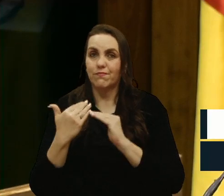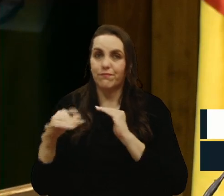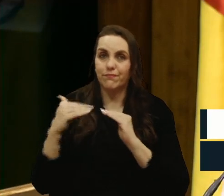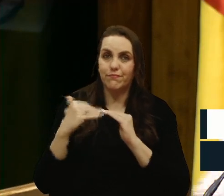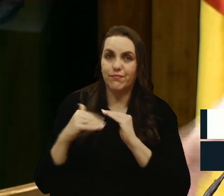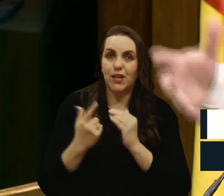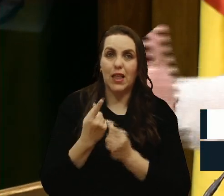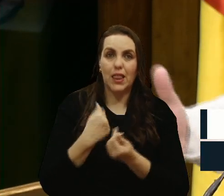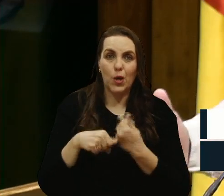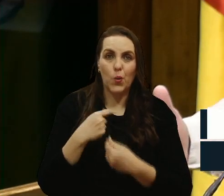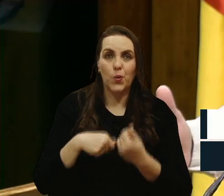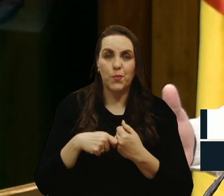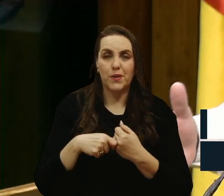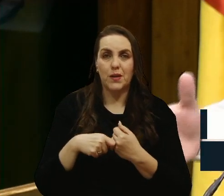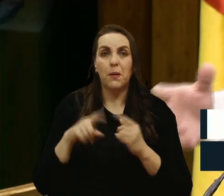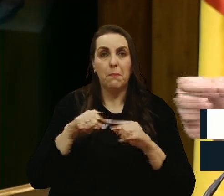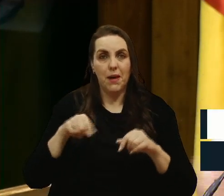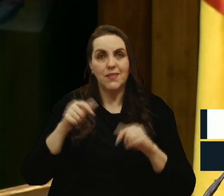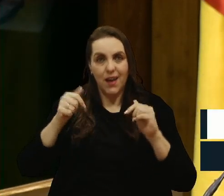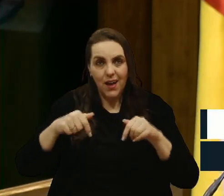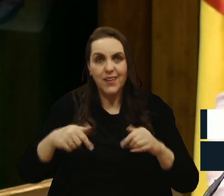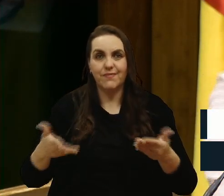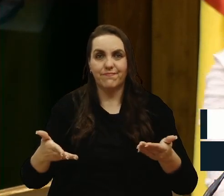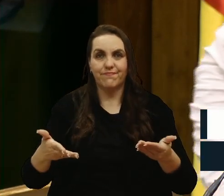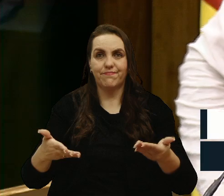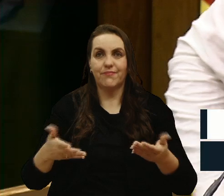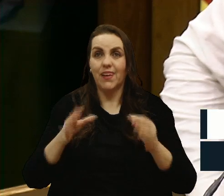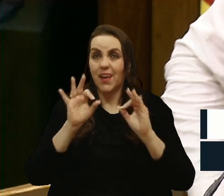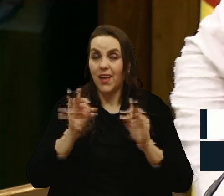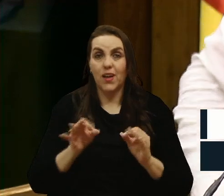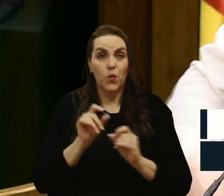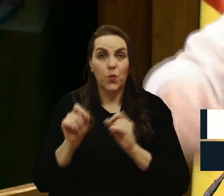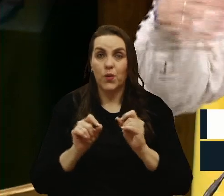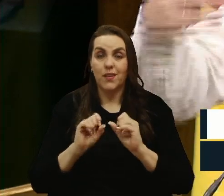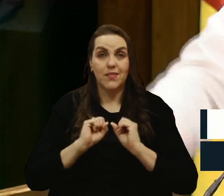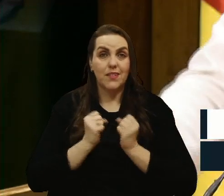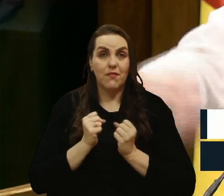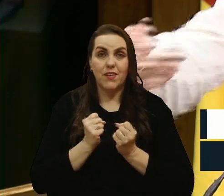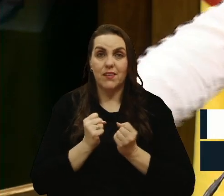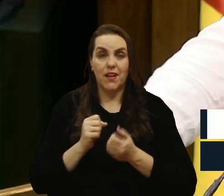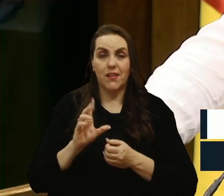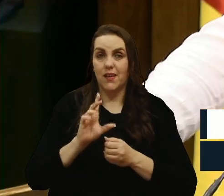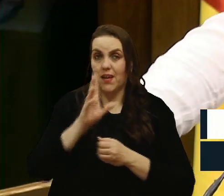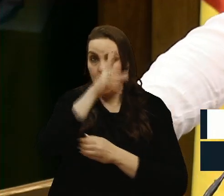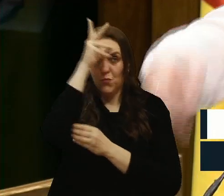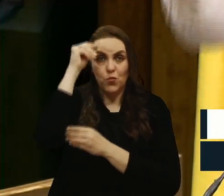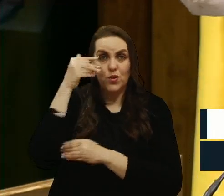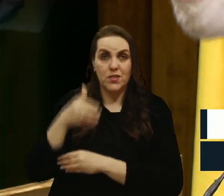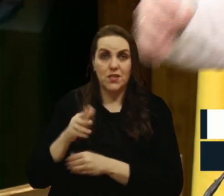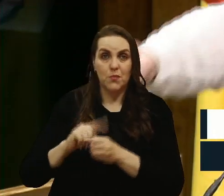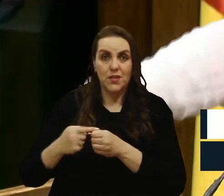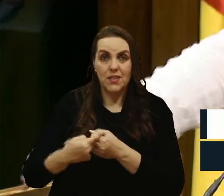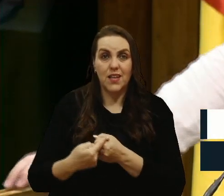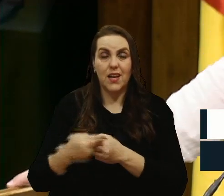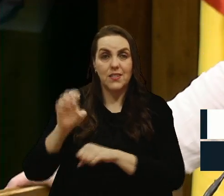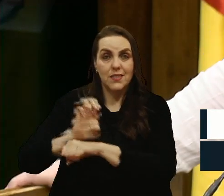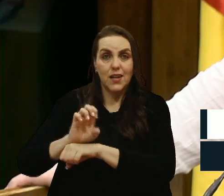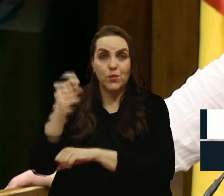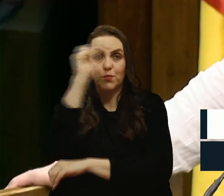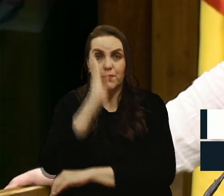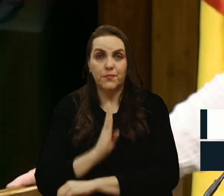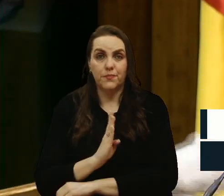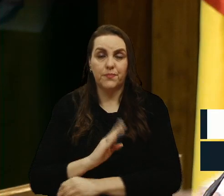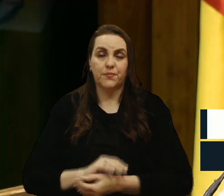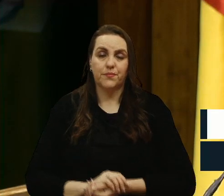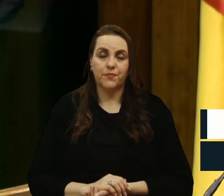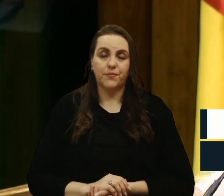econômica. Mas aqui é uma questão de defender o nosso município, defender o nosso estado, defender o Brasil.